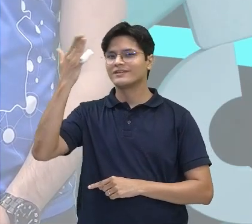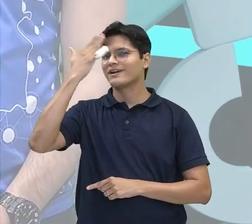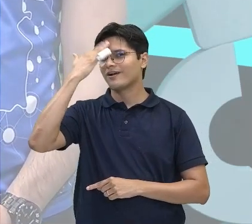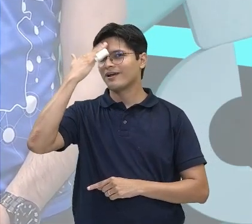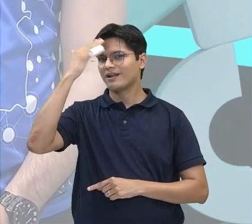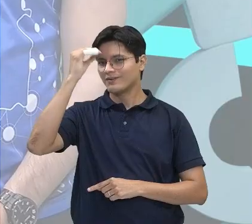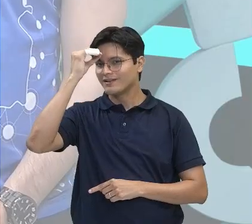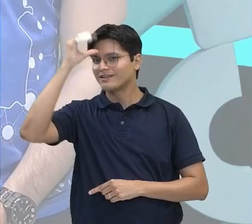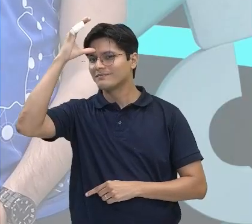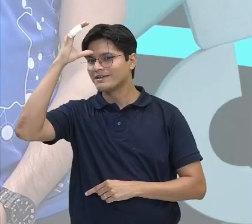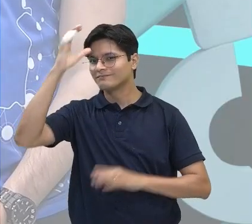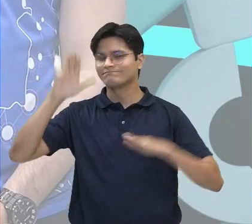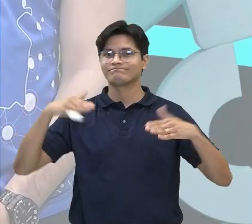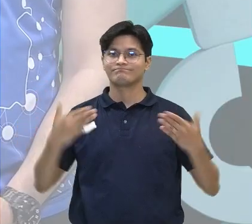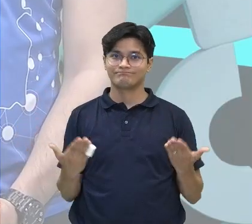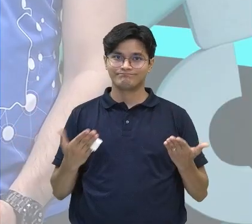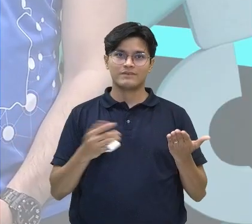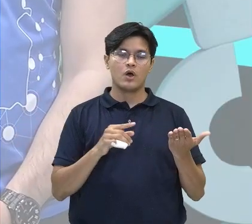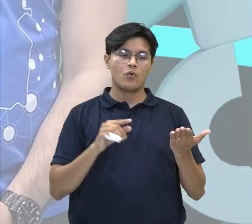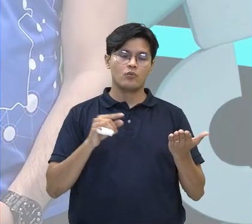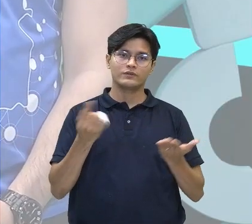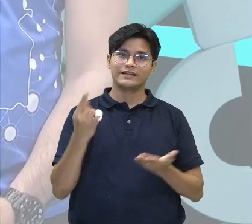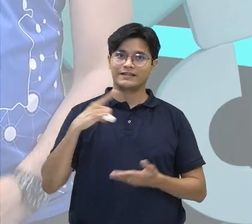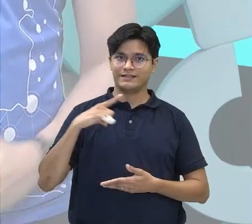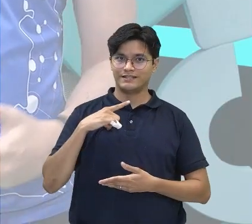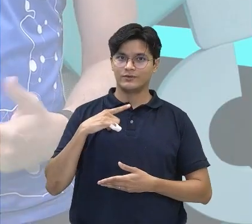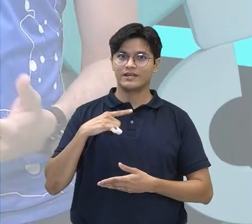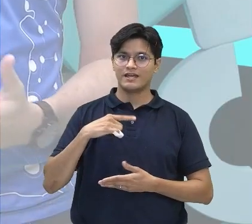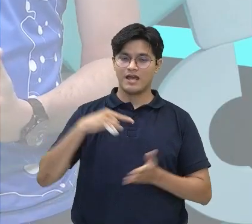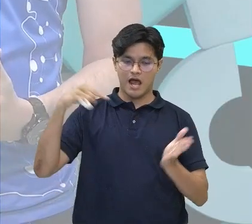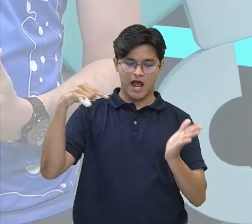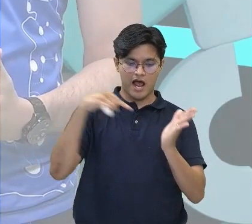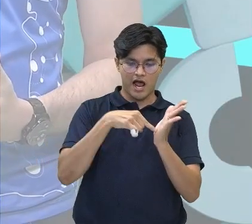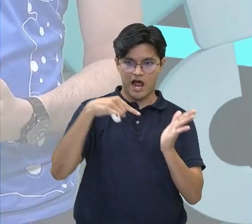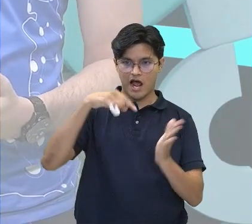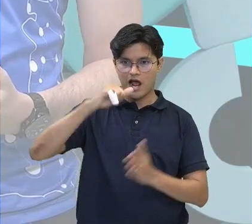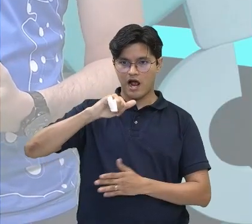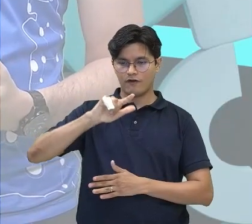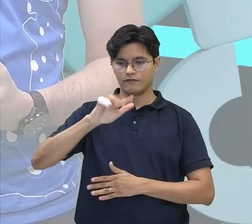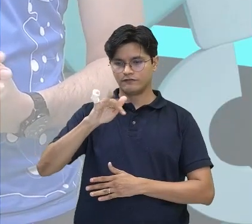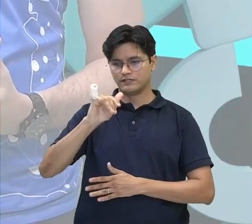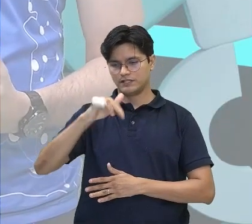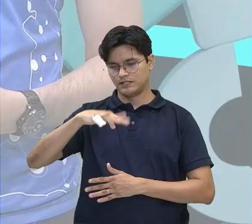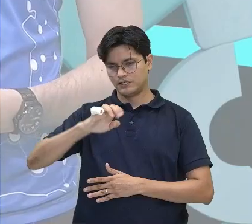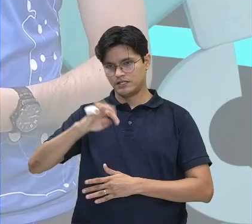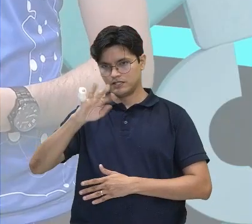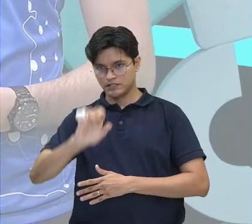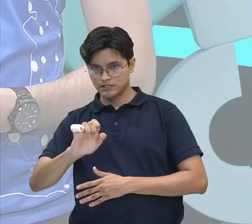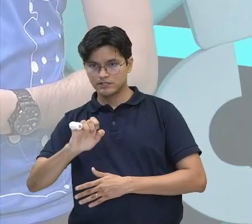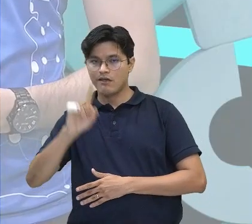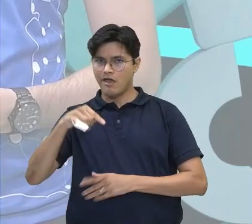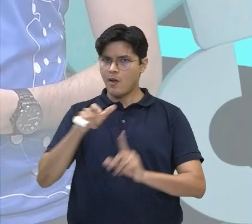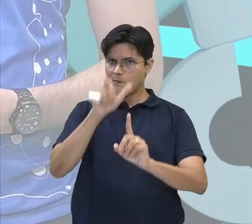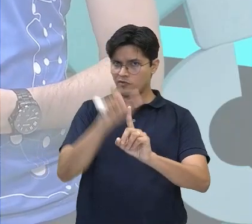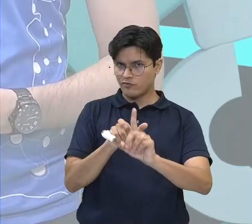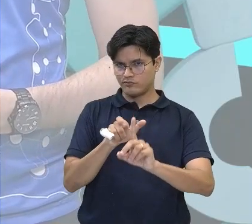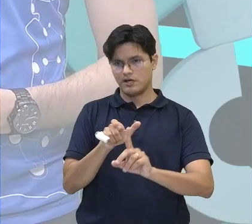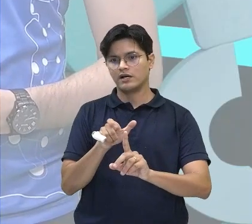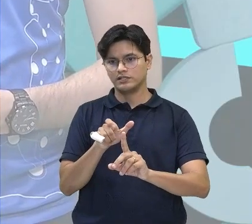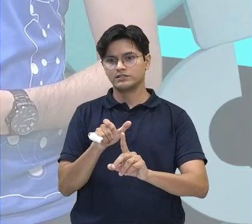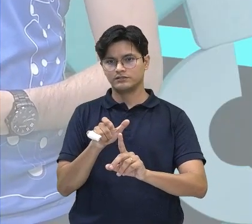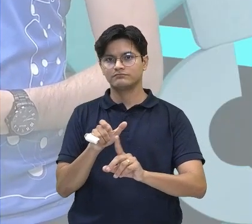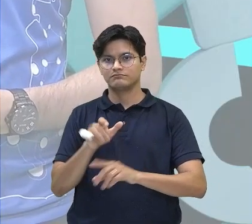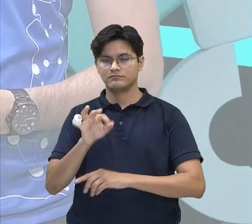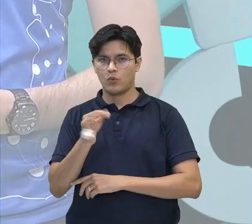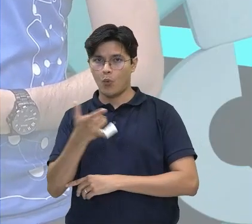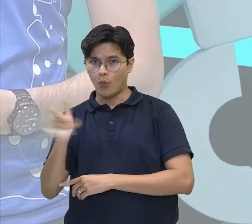personagem secundário, introduz uma visão sábia e melancólica ao comentar sobre a agulha. Então, a gente tem lá o nosso alfinete, que observando toda